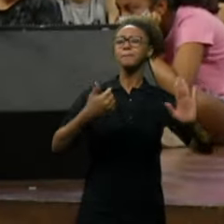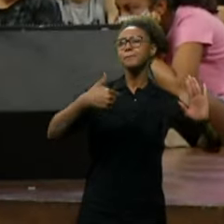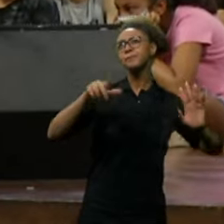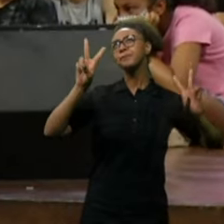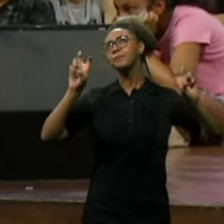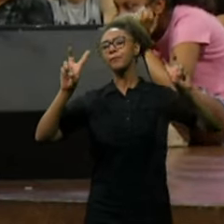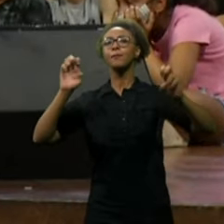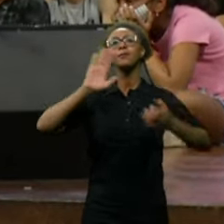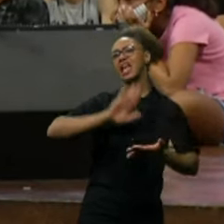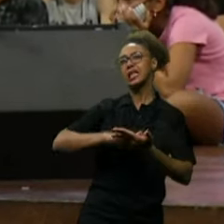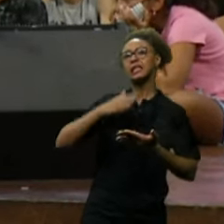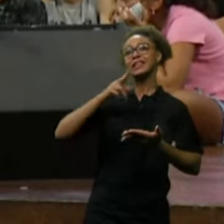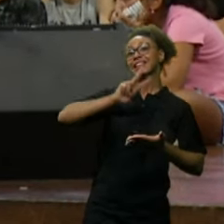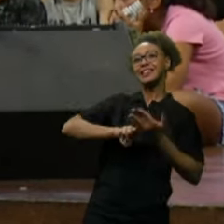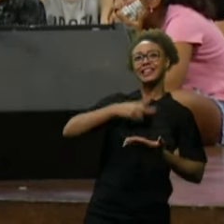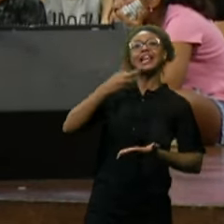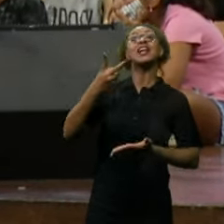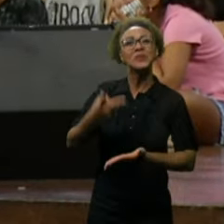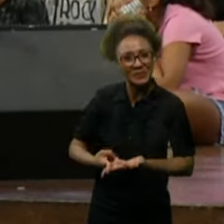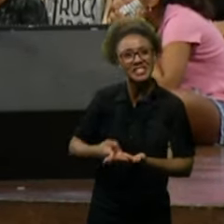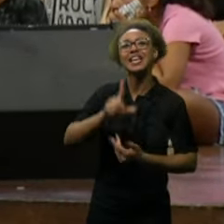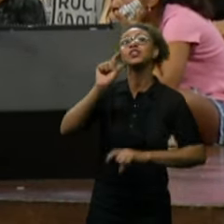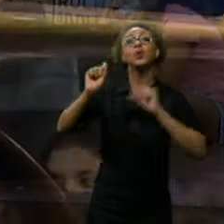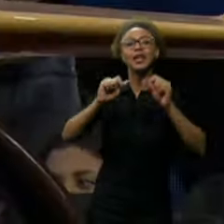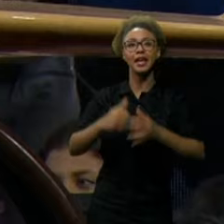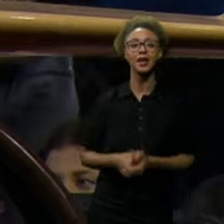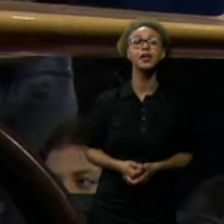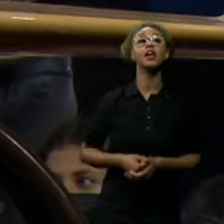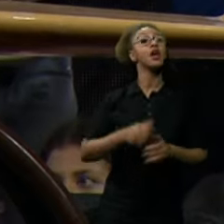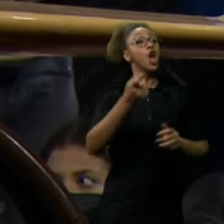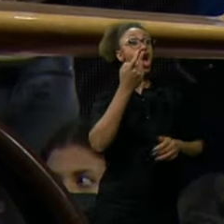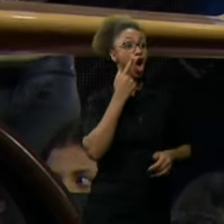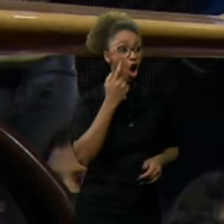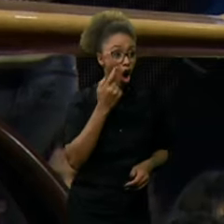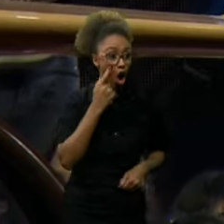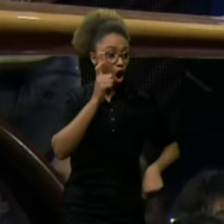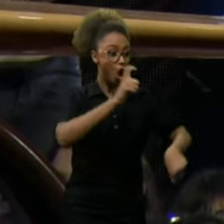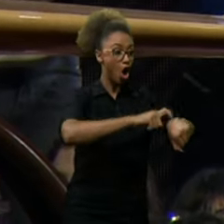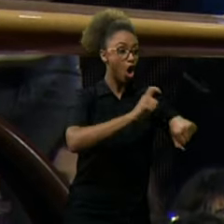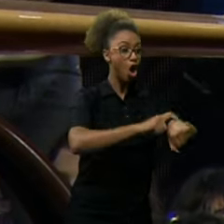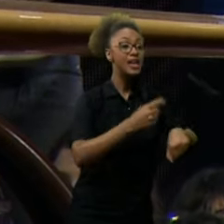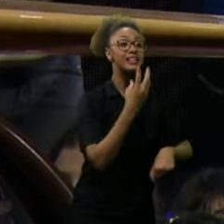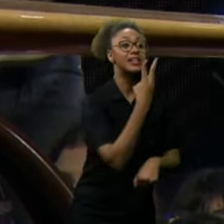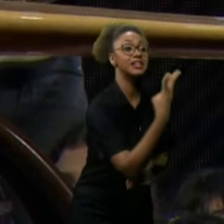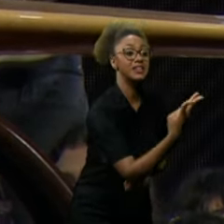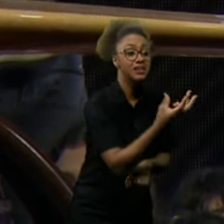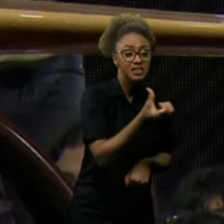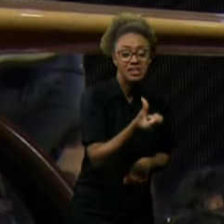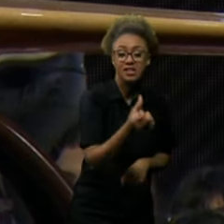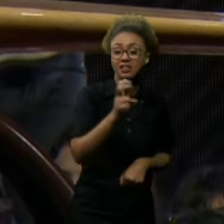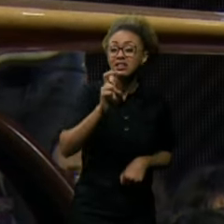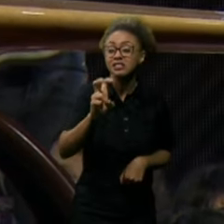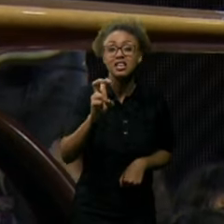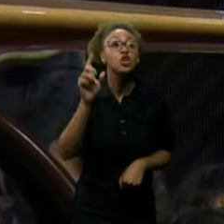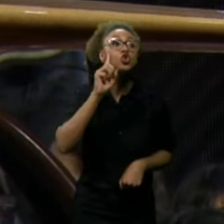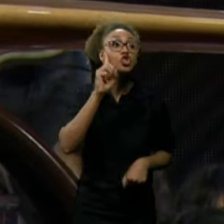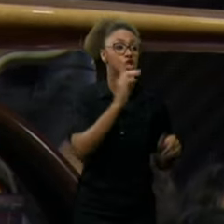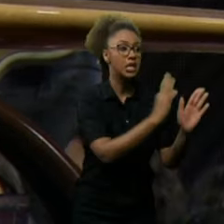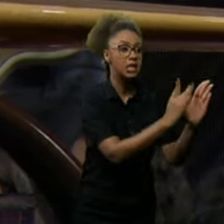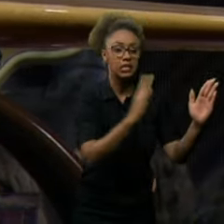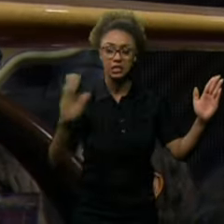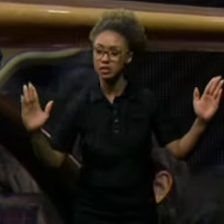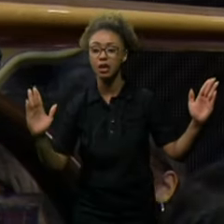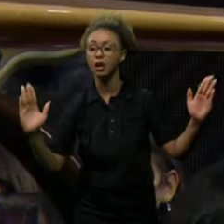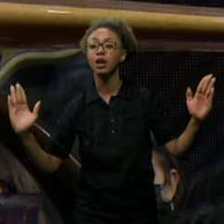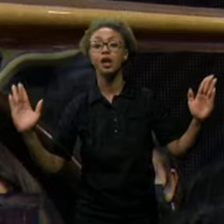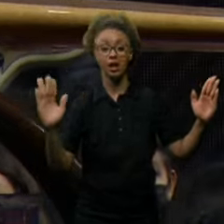o que ele estava dizendo literalmente é isso aqui ó não vai passar 365 dias dentro nosso calendário